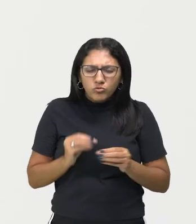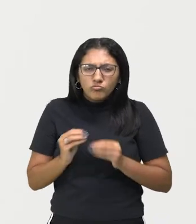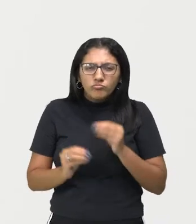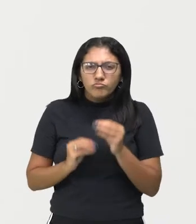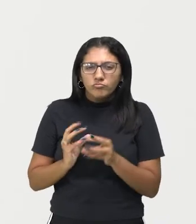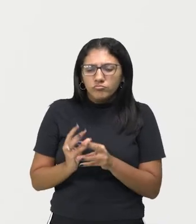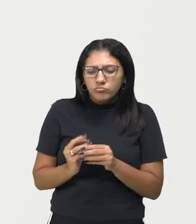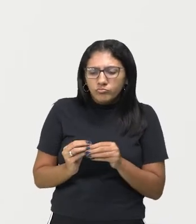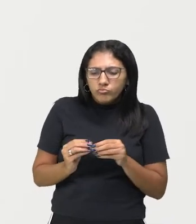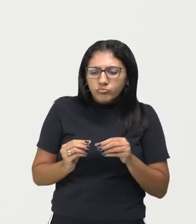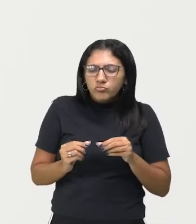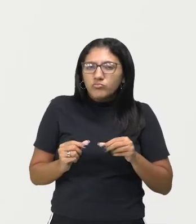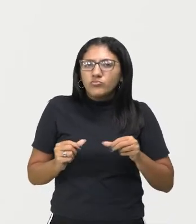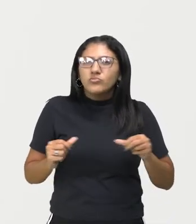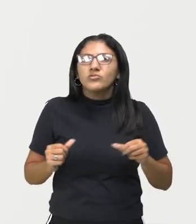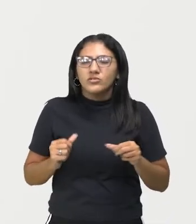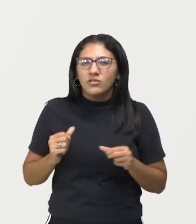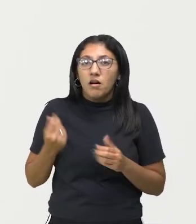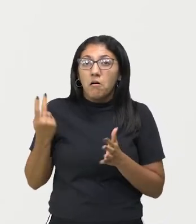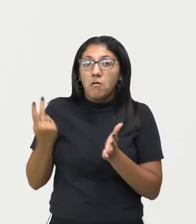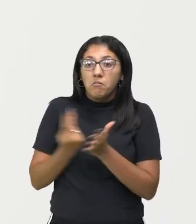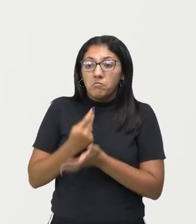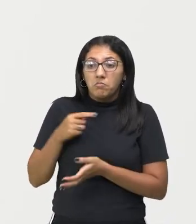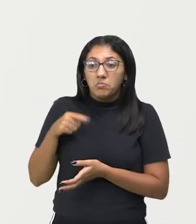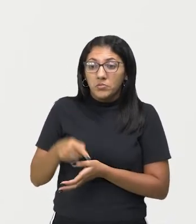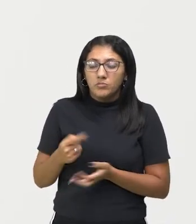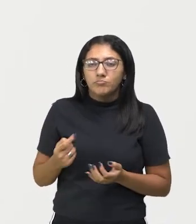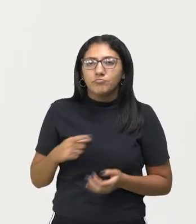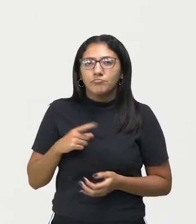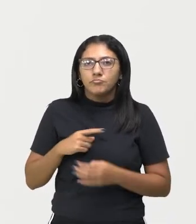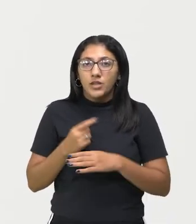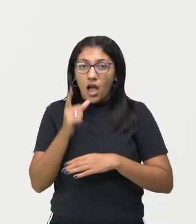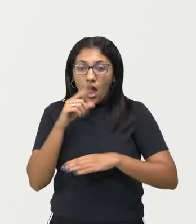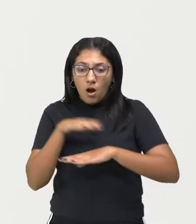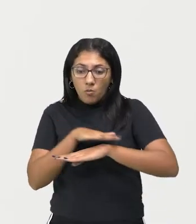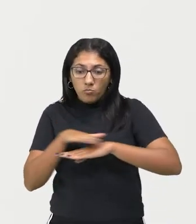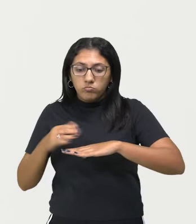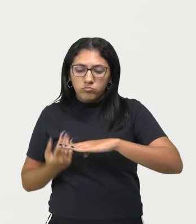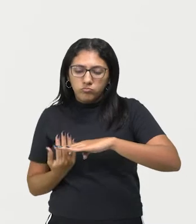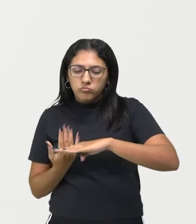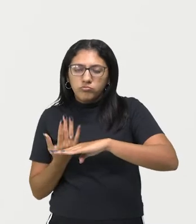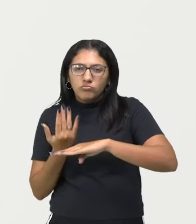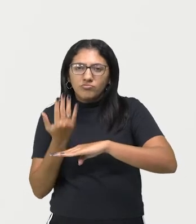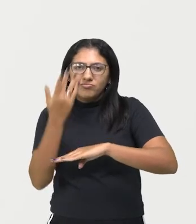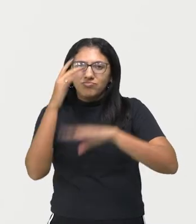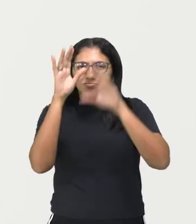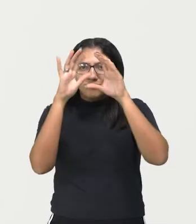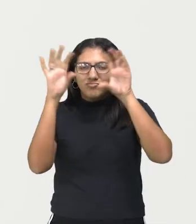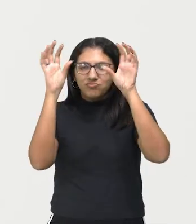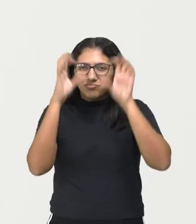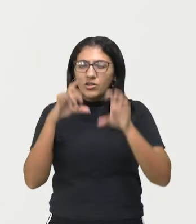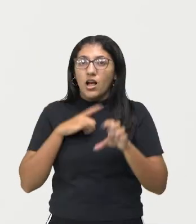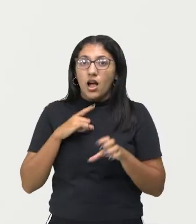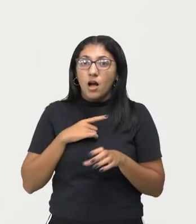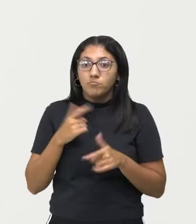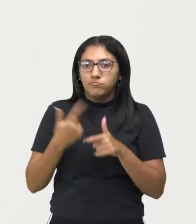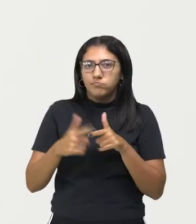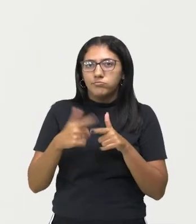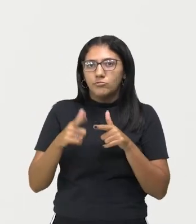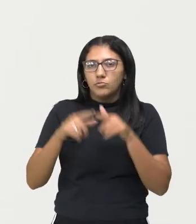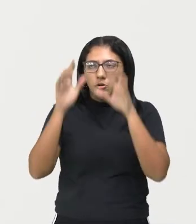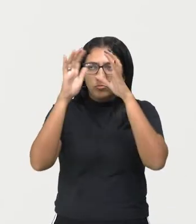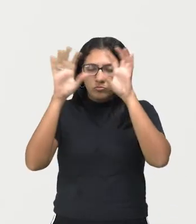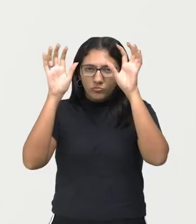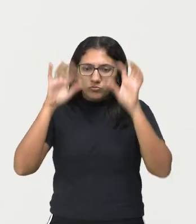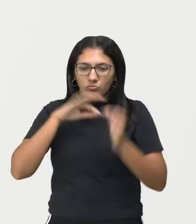inundação daquela área, que acaba que aquele material vai gerar gases, e esses gases são danosos à nossa atmosfera,